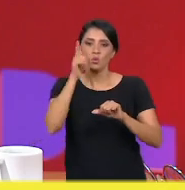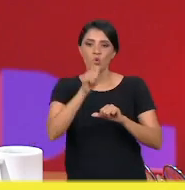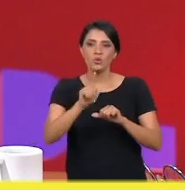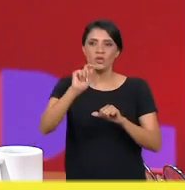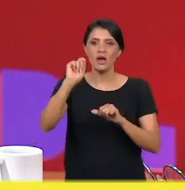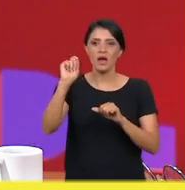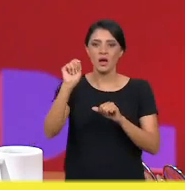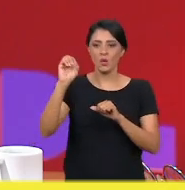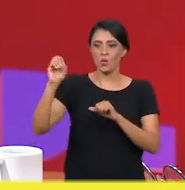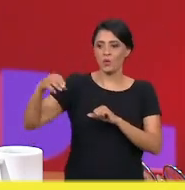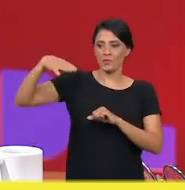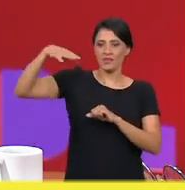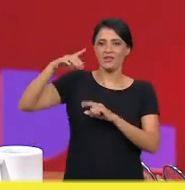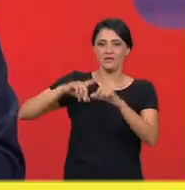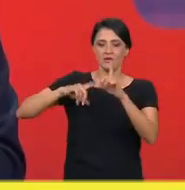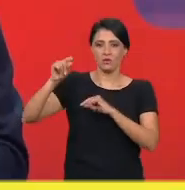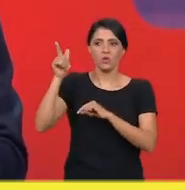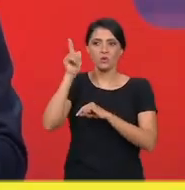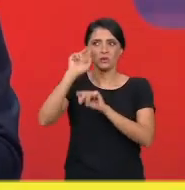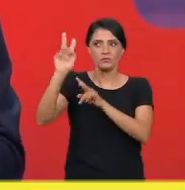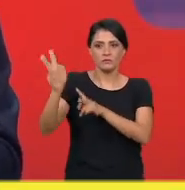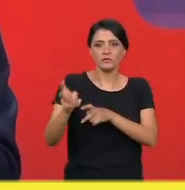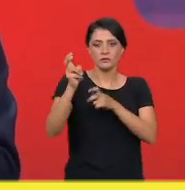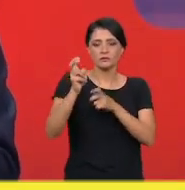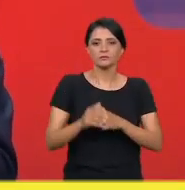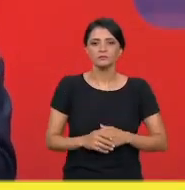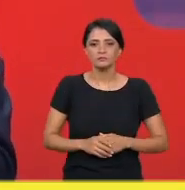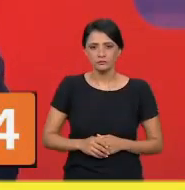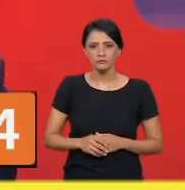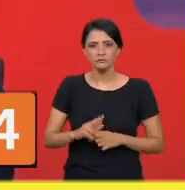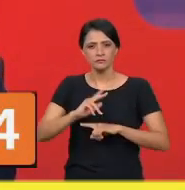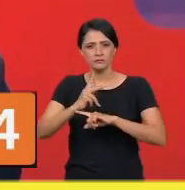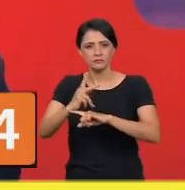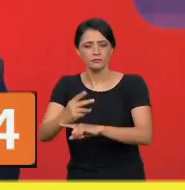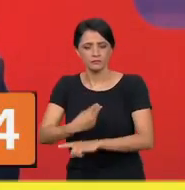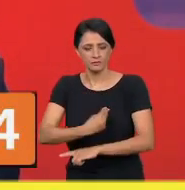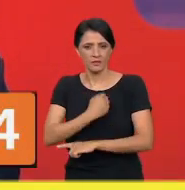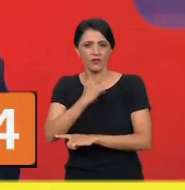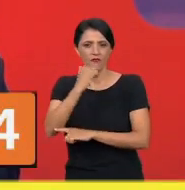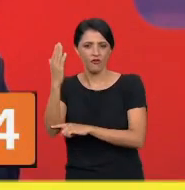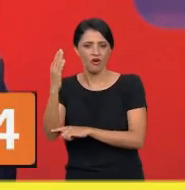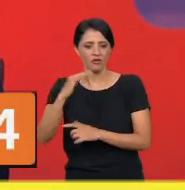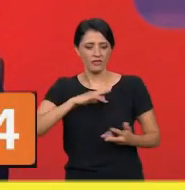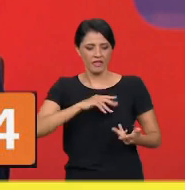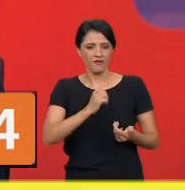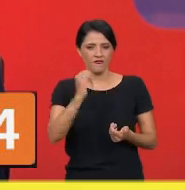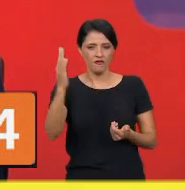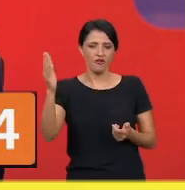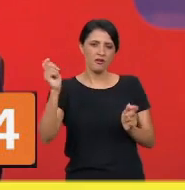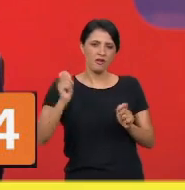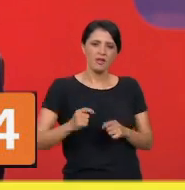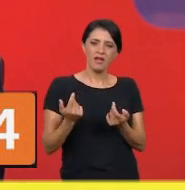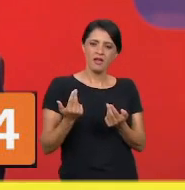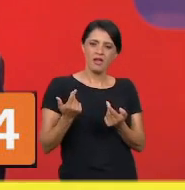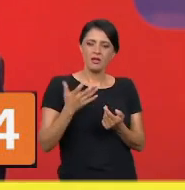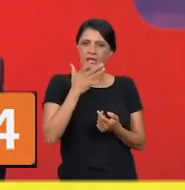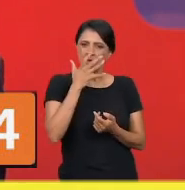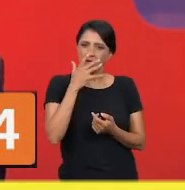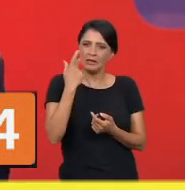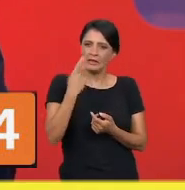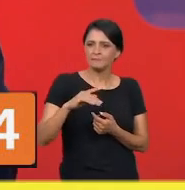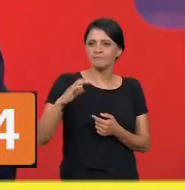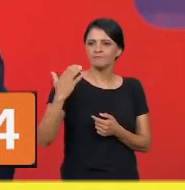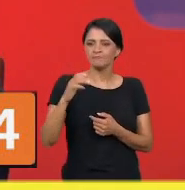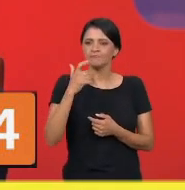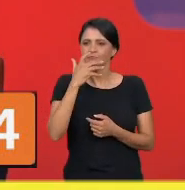consegue detectar essa mudança de brilho. Essa busca por vida fora da Terra, ela é uma espécie de fetiche científico ou